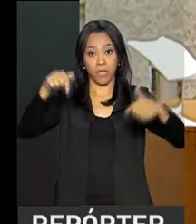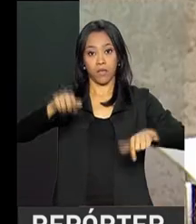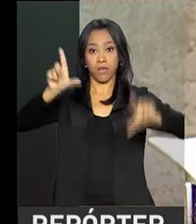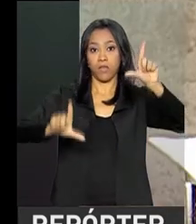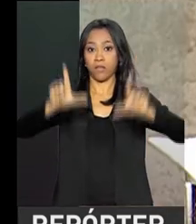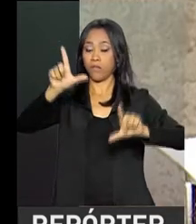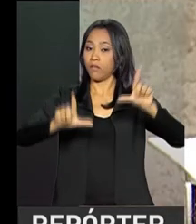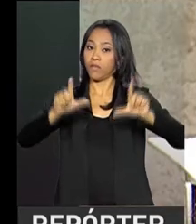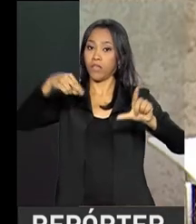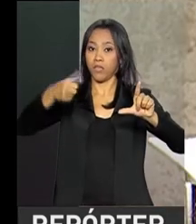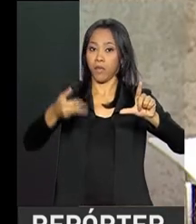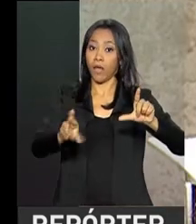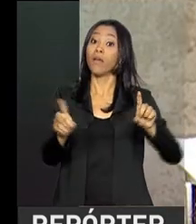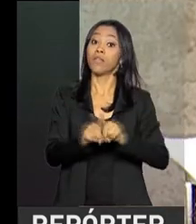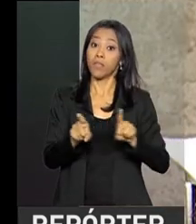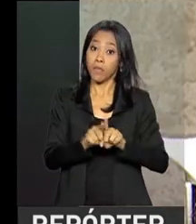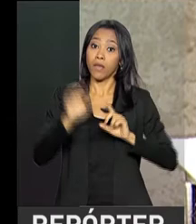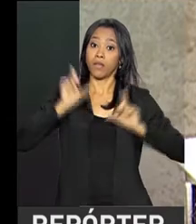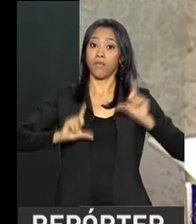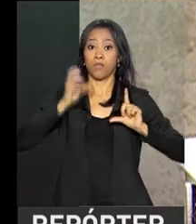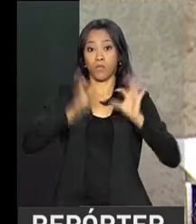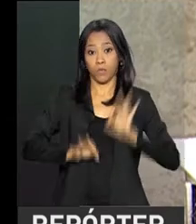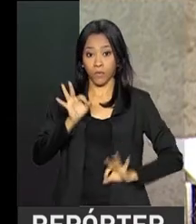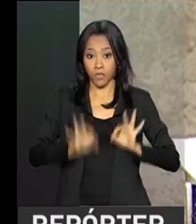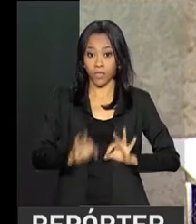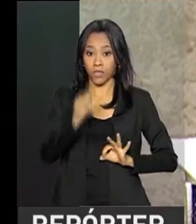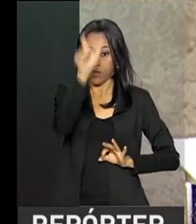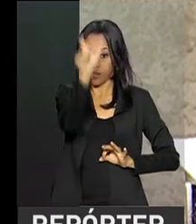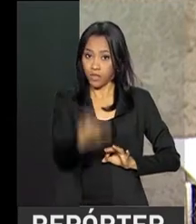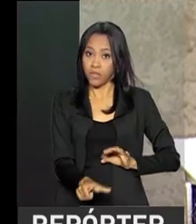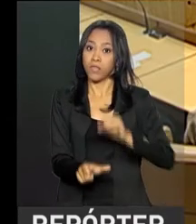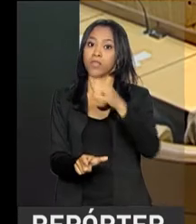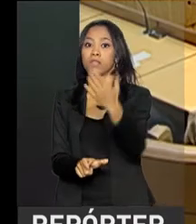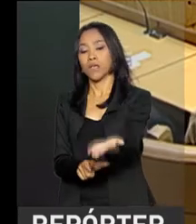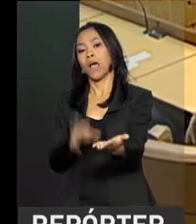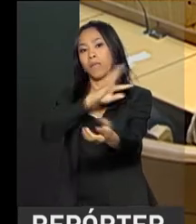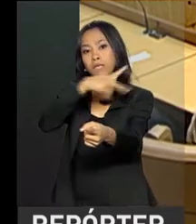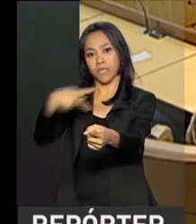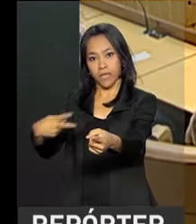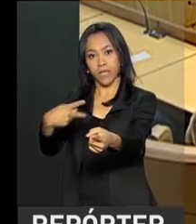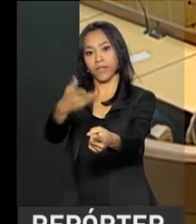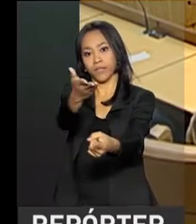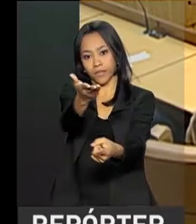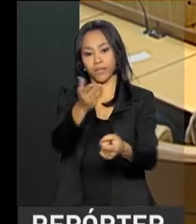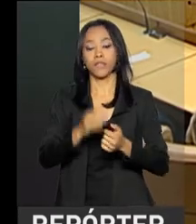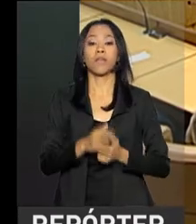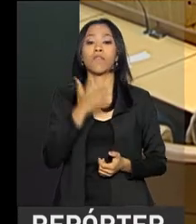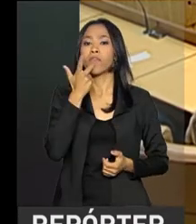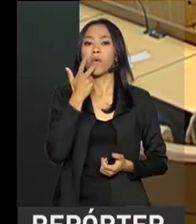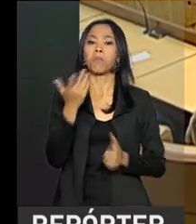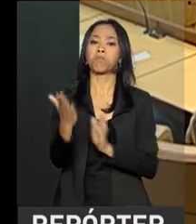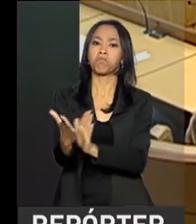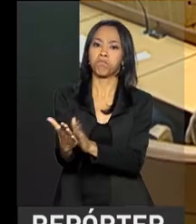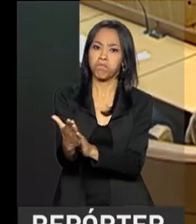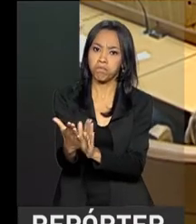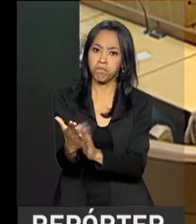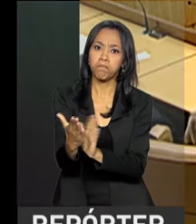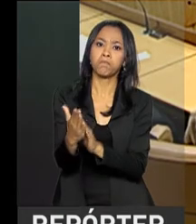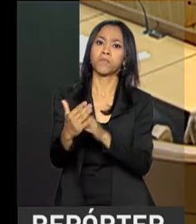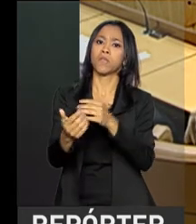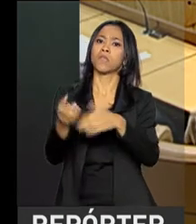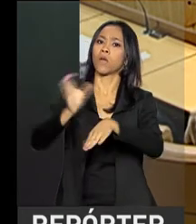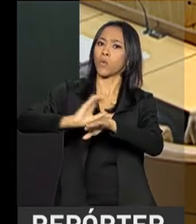justiça em seu discurso o presidente do stf a presidente do stf carmem lúcia elogiou o papel da constituição